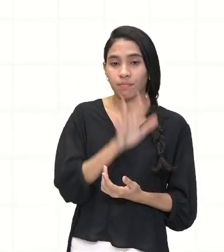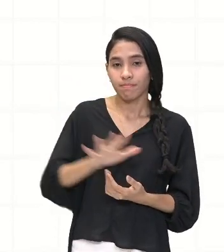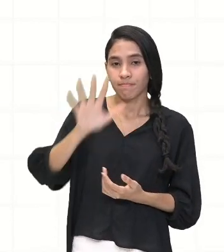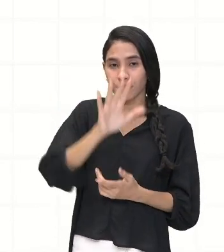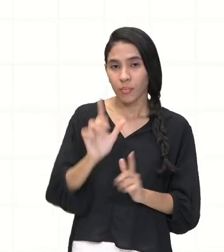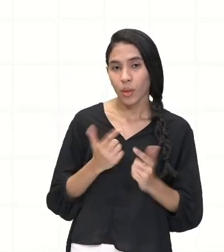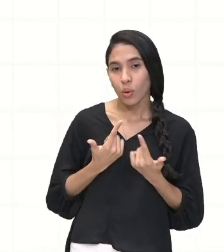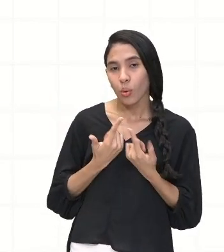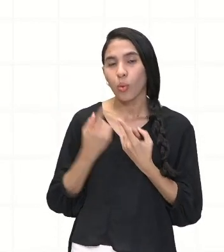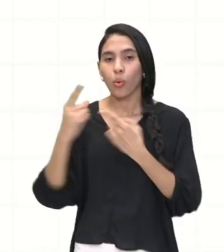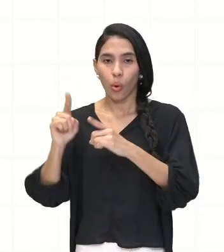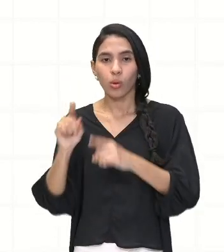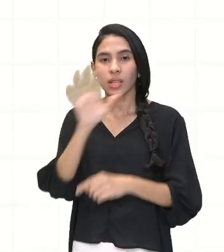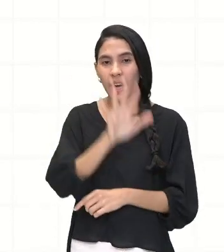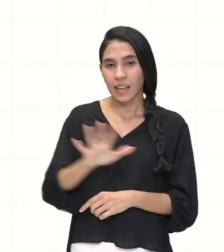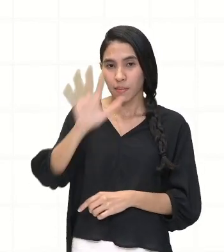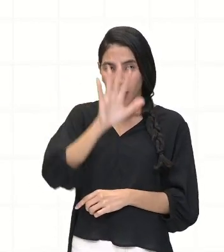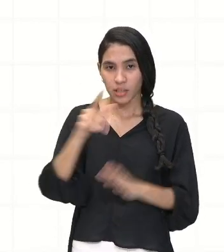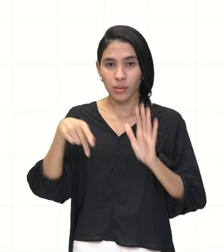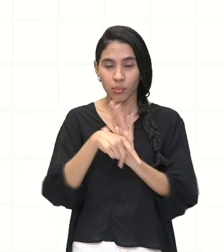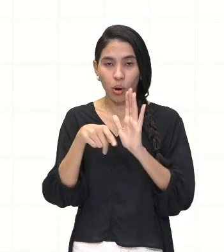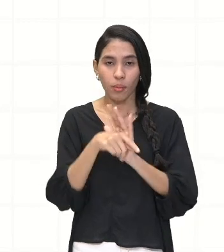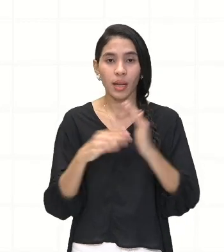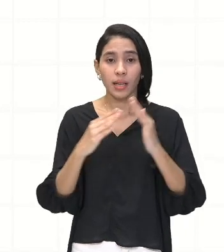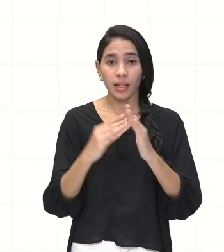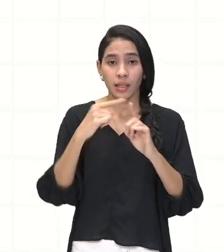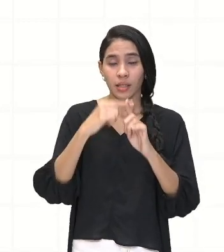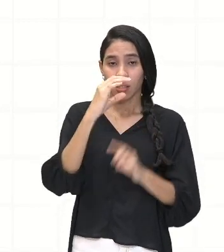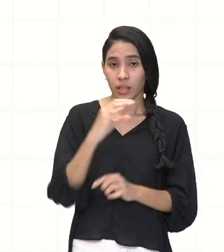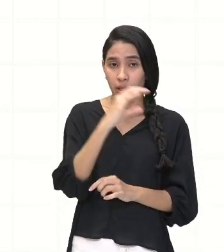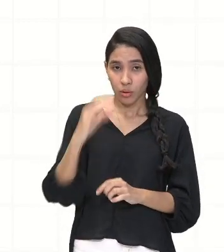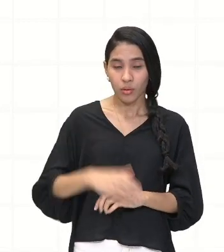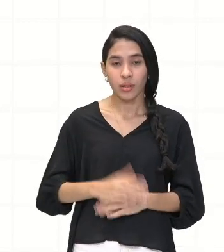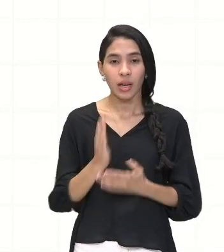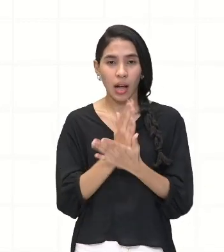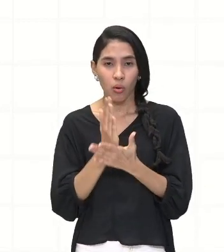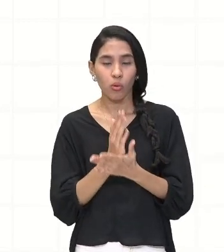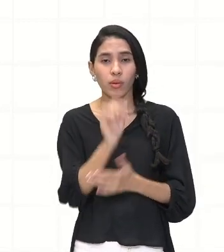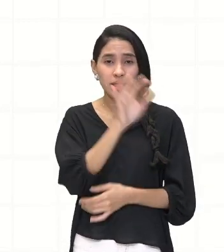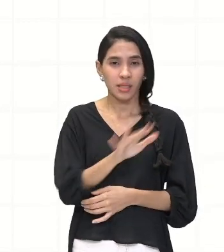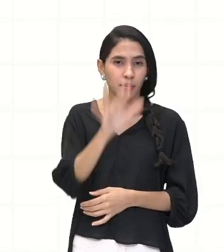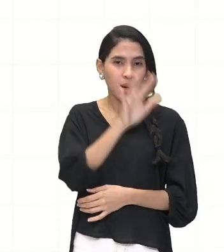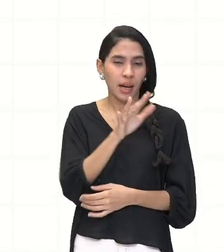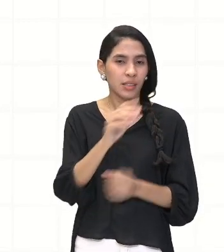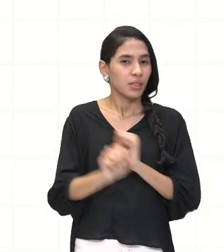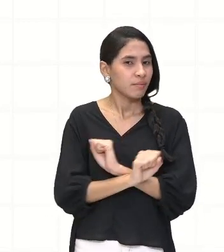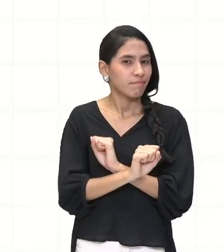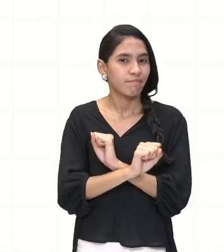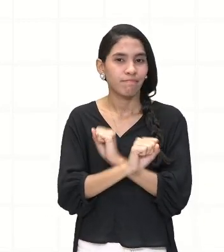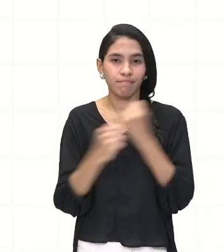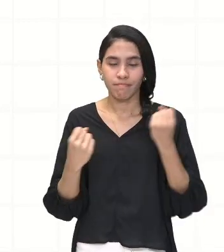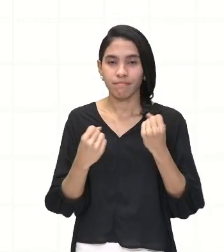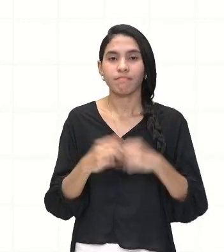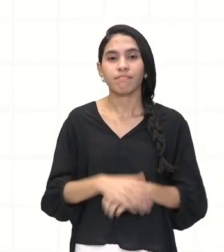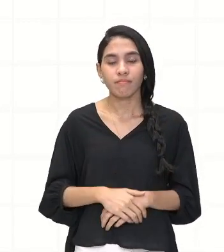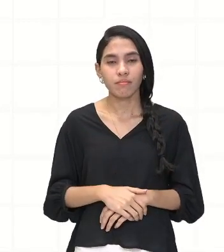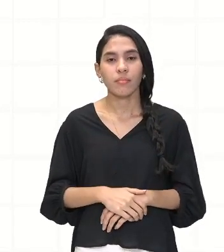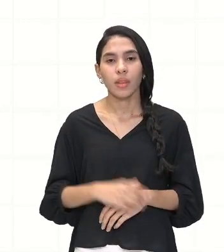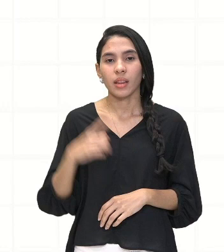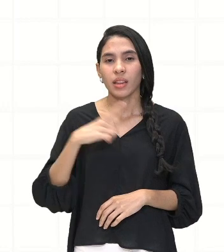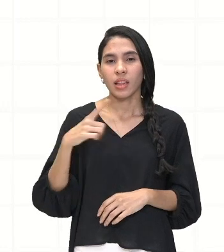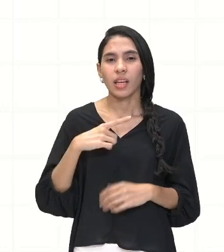religiosas dos católicos. Então, muitas imagens foram destruídas. Isso aumentou as tensões